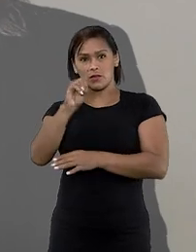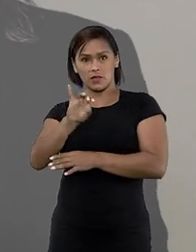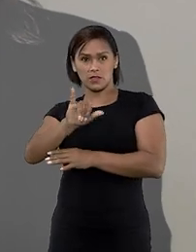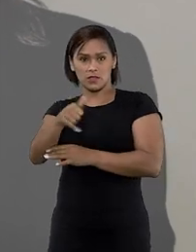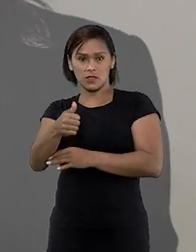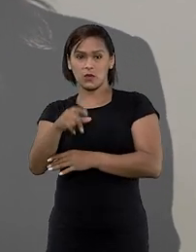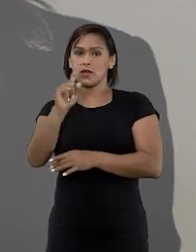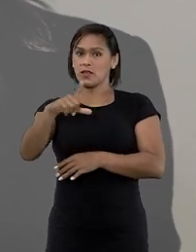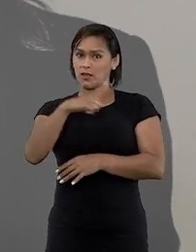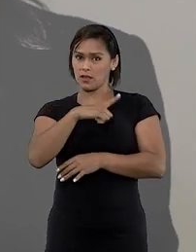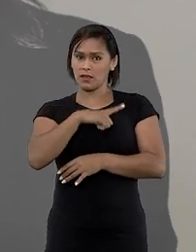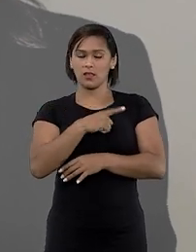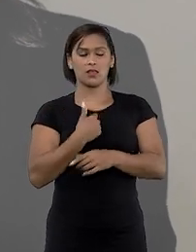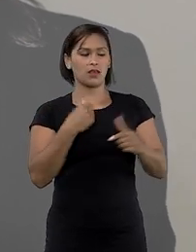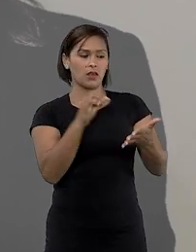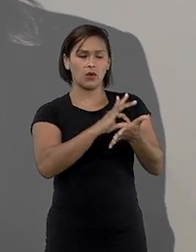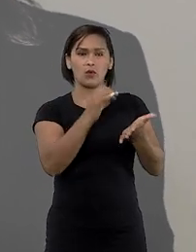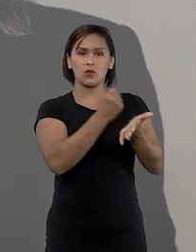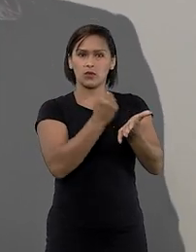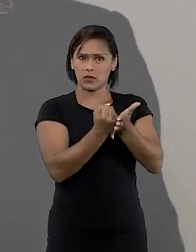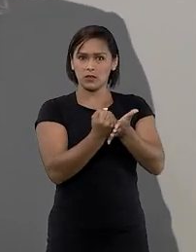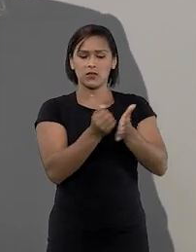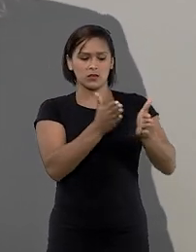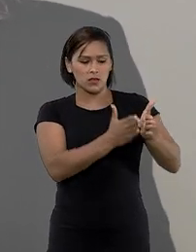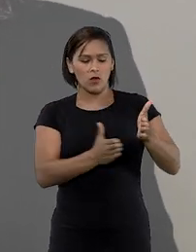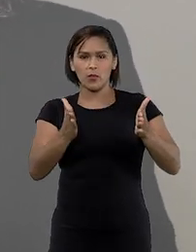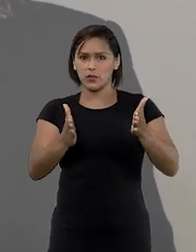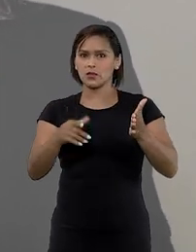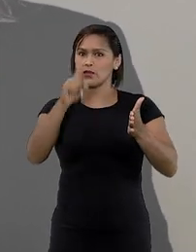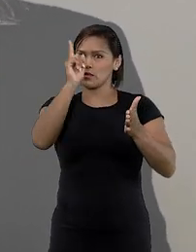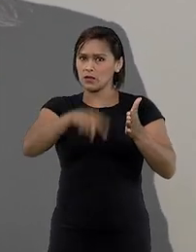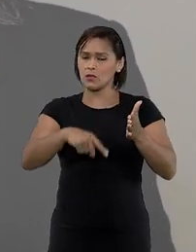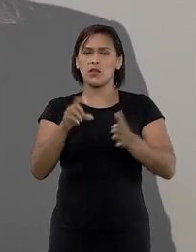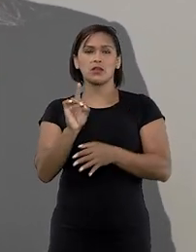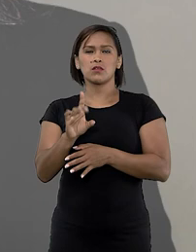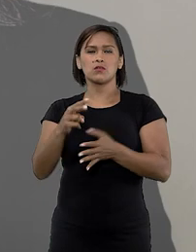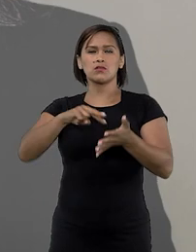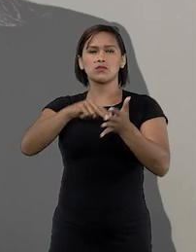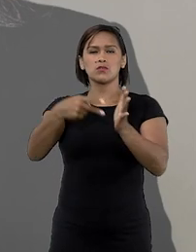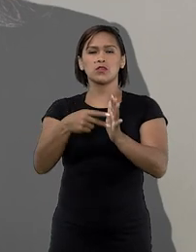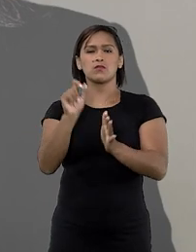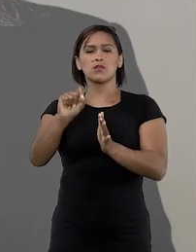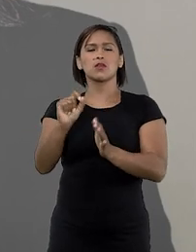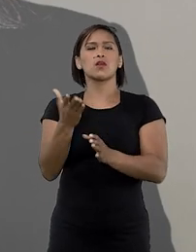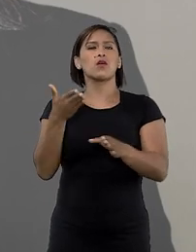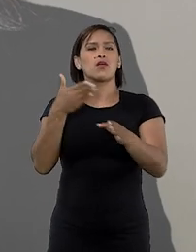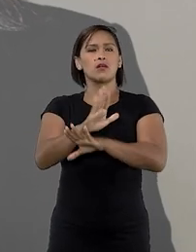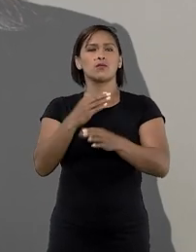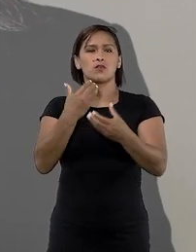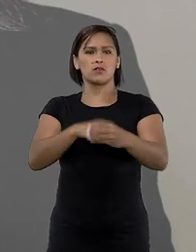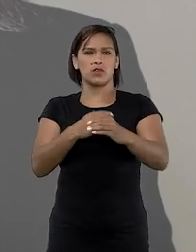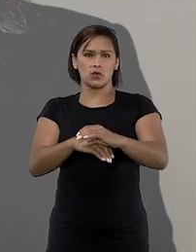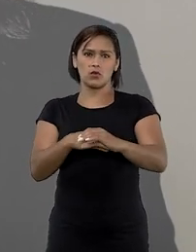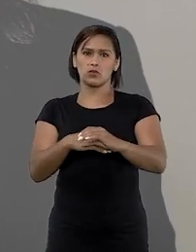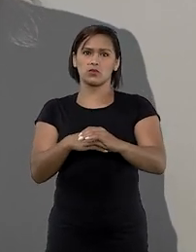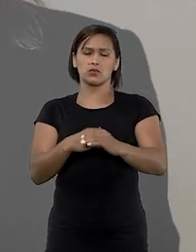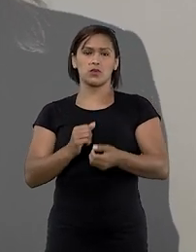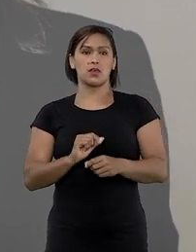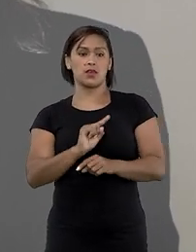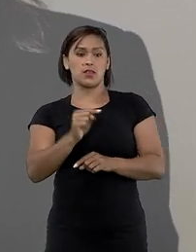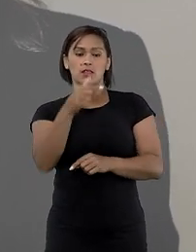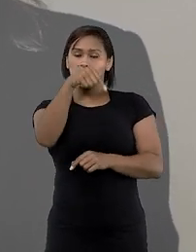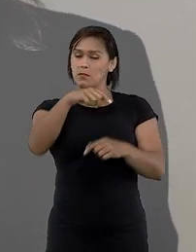de que a existência de contratação temporária não significa, por si só, a preterição do aprovado em concurso público,